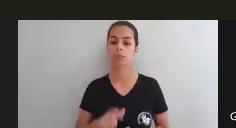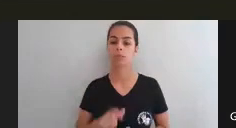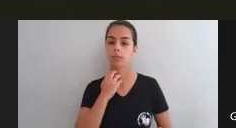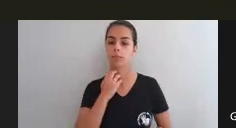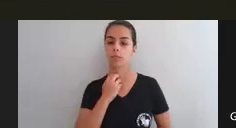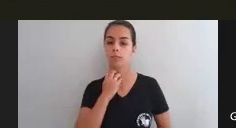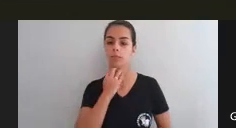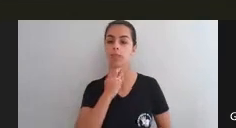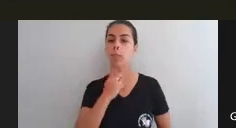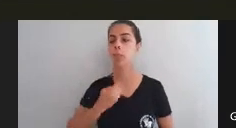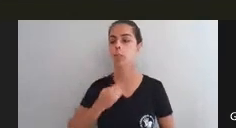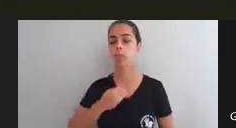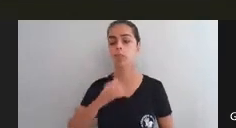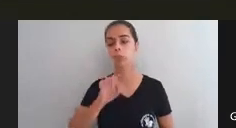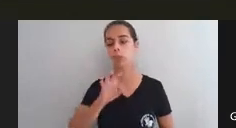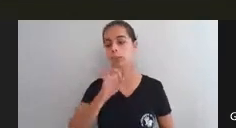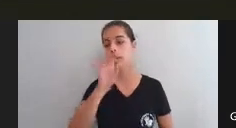os valores, né?